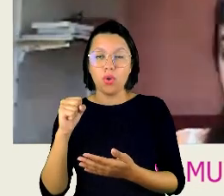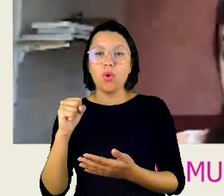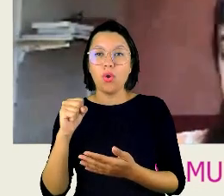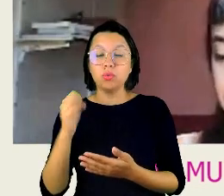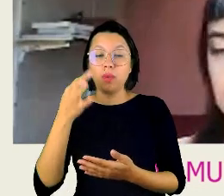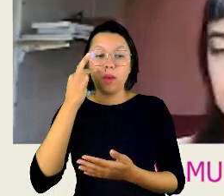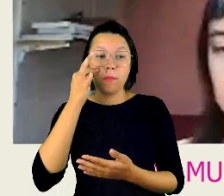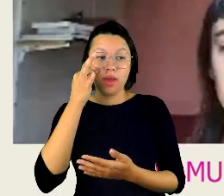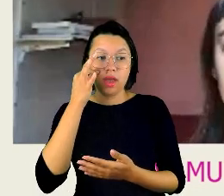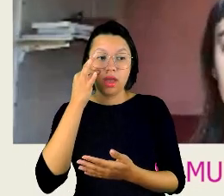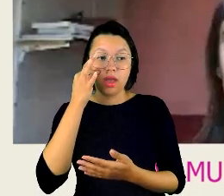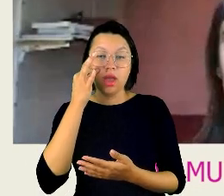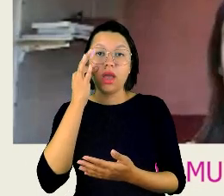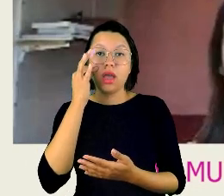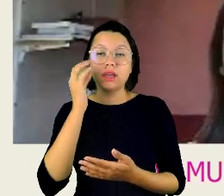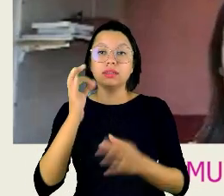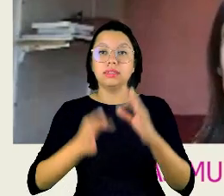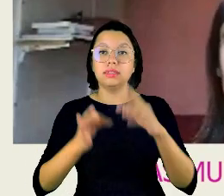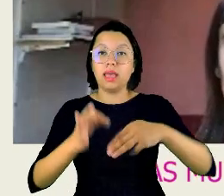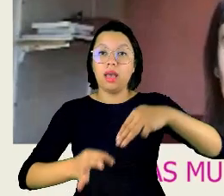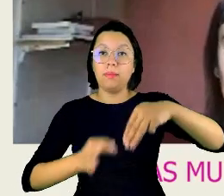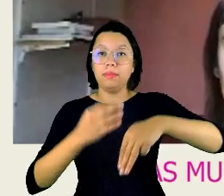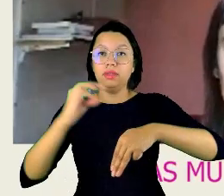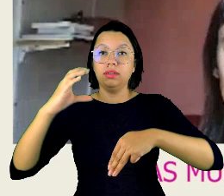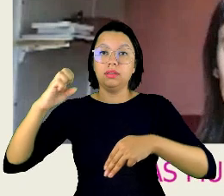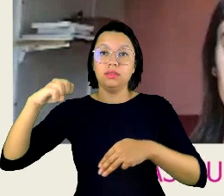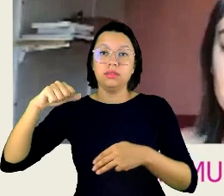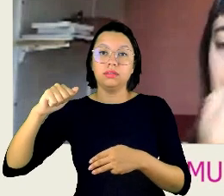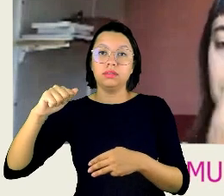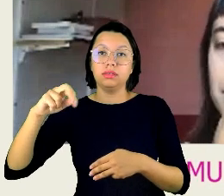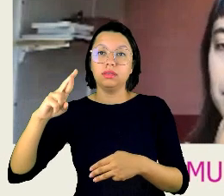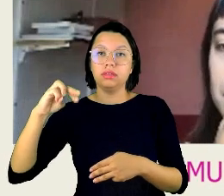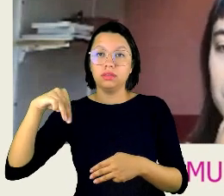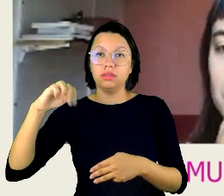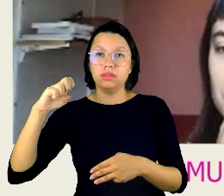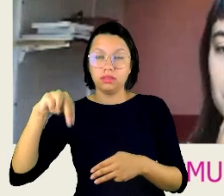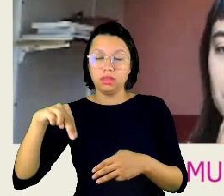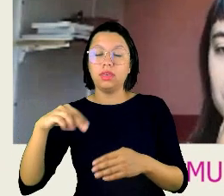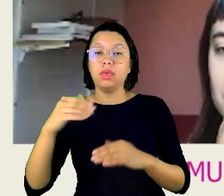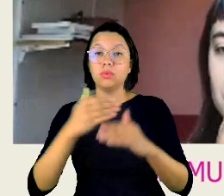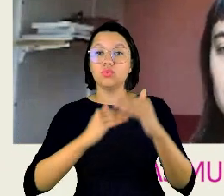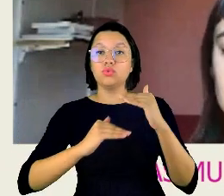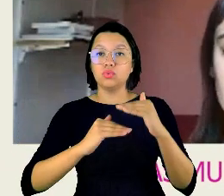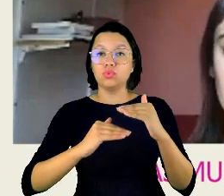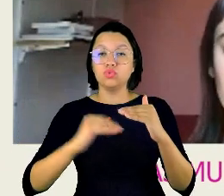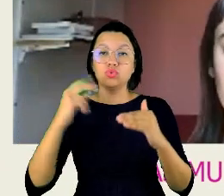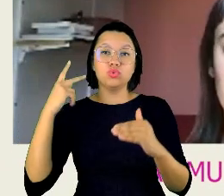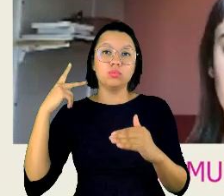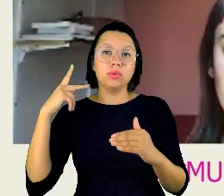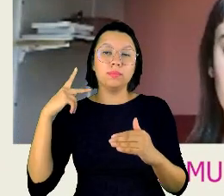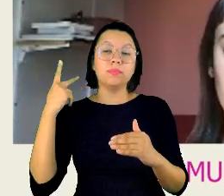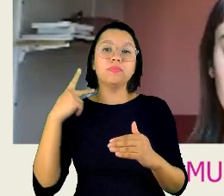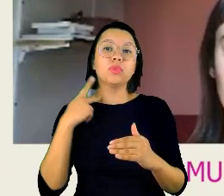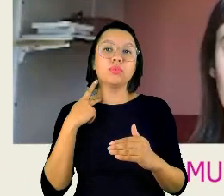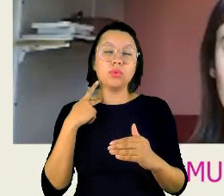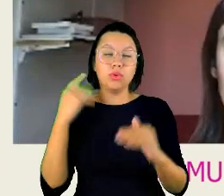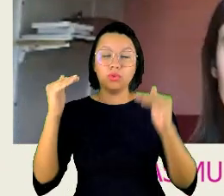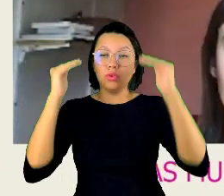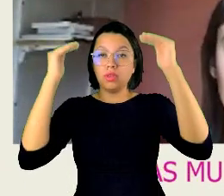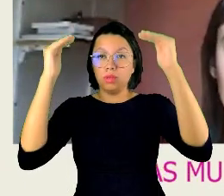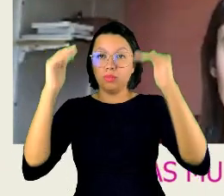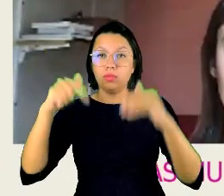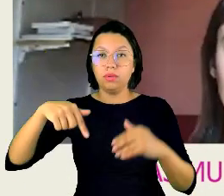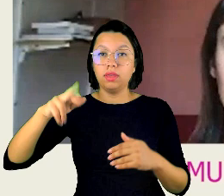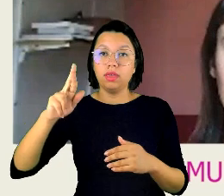a presença da ministra Carmen Lúcia, da subprocuradora Raquel Dodge, e uma apresentação especial